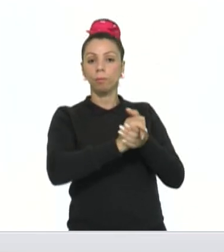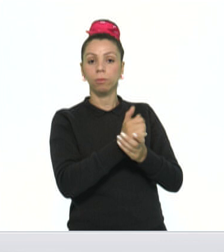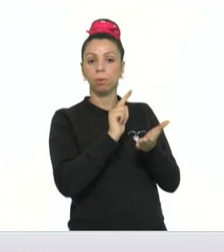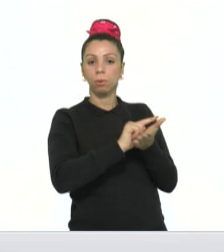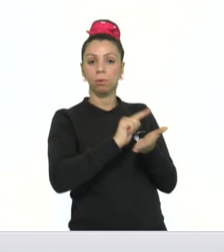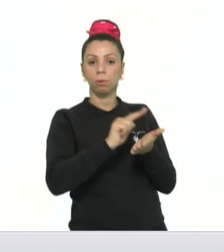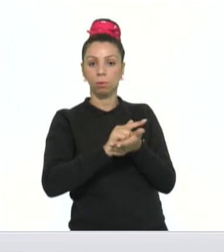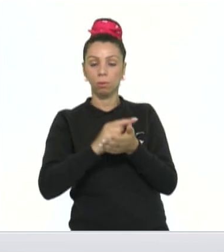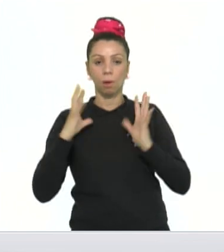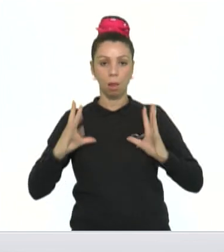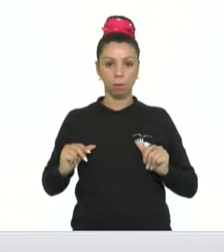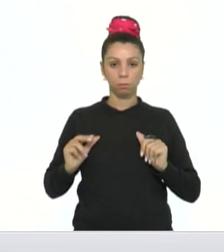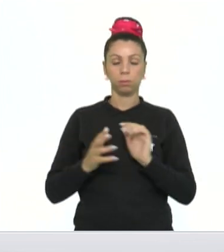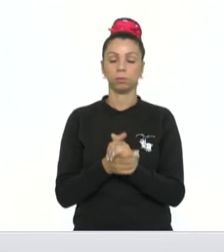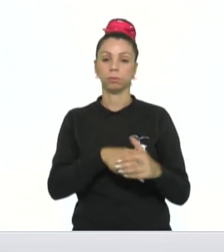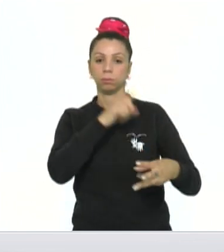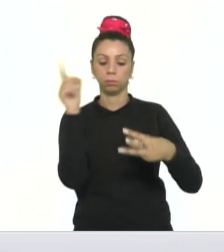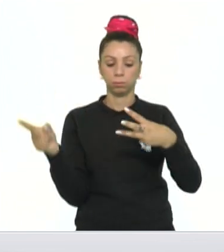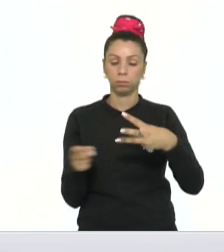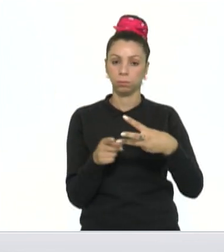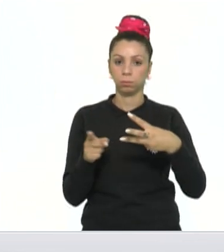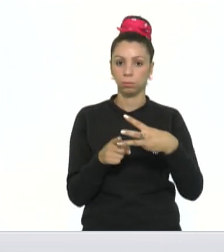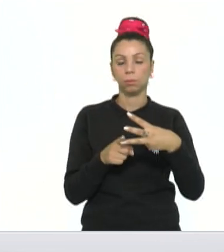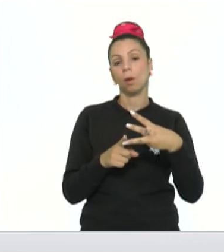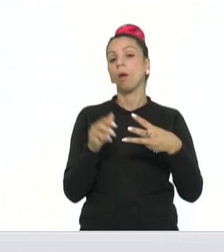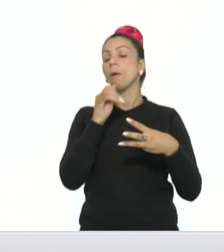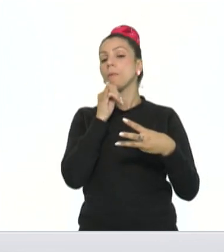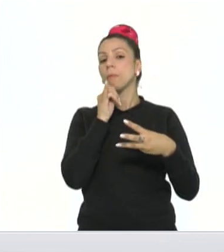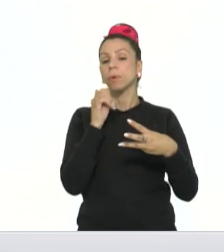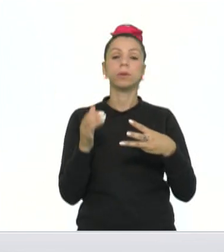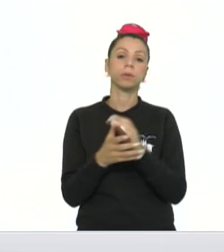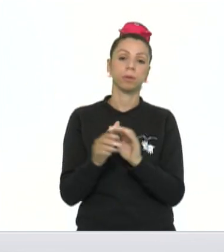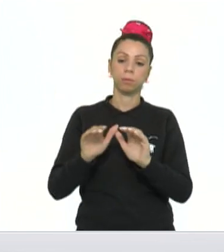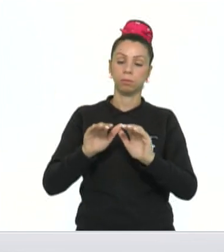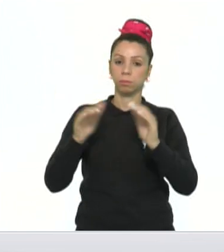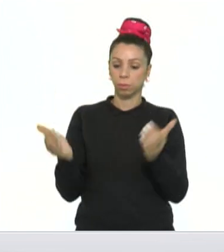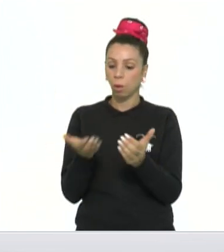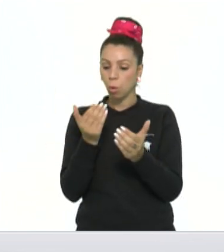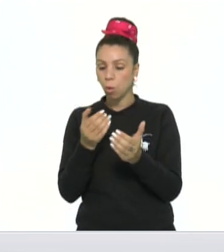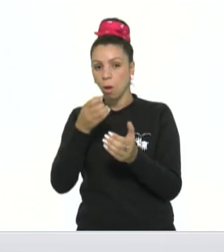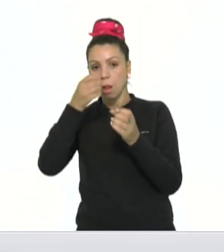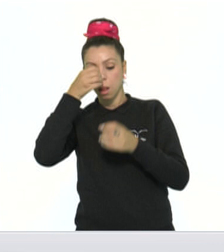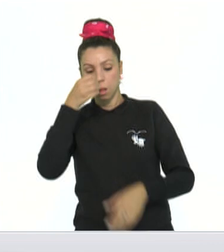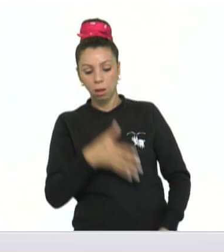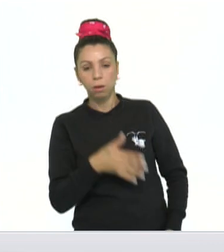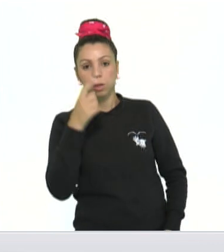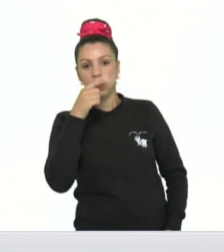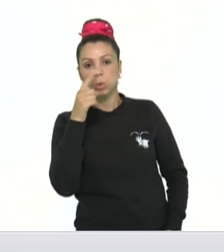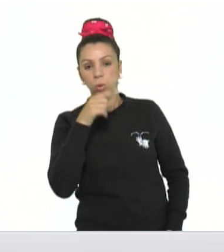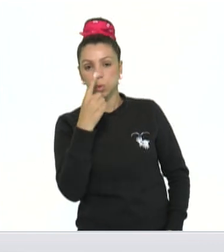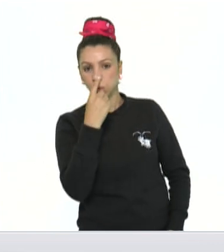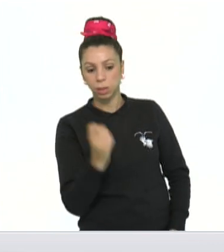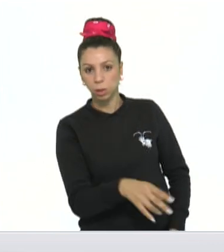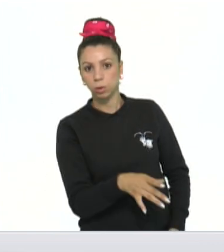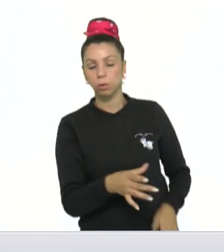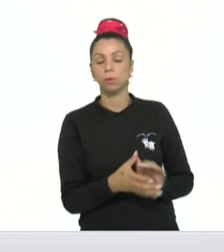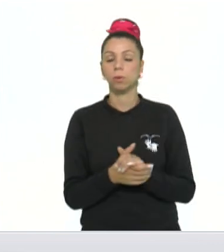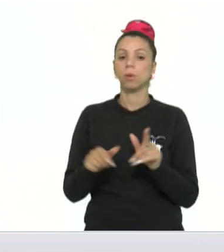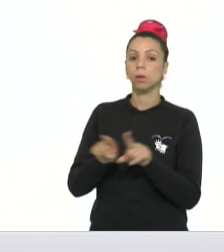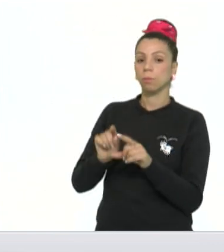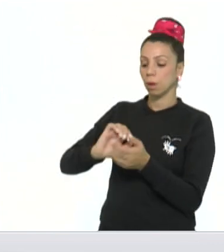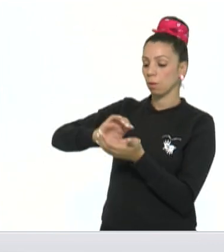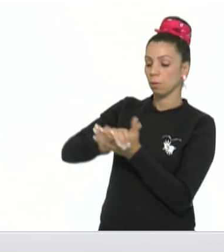mão. Outra, descarte a embalagem. Outra, lave as mãos